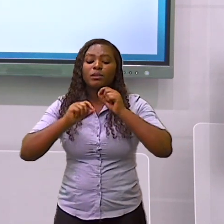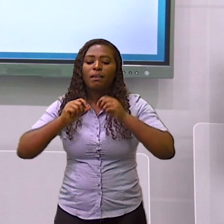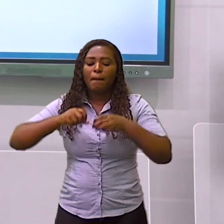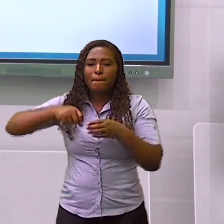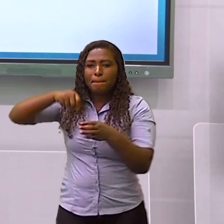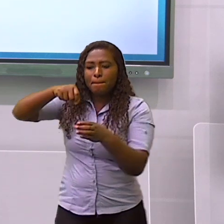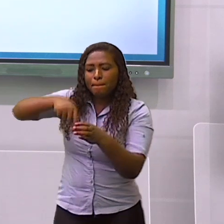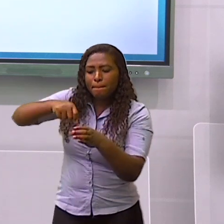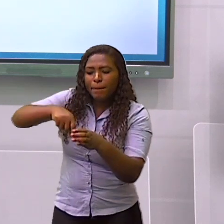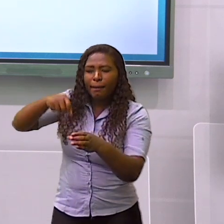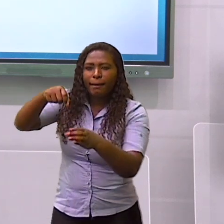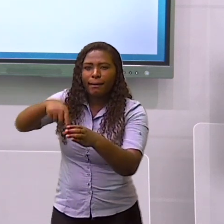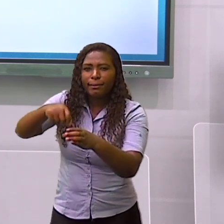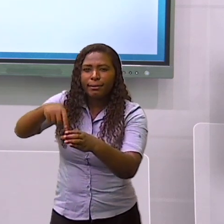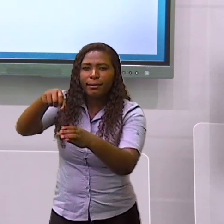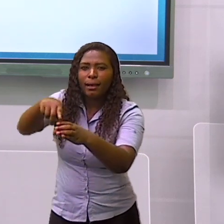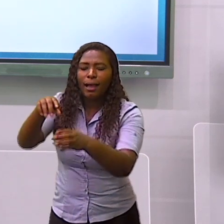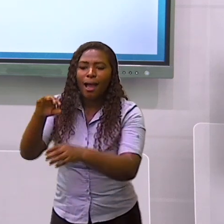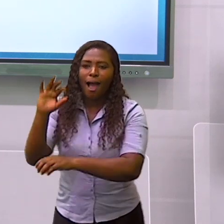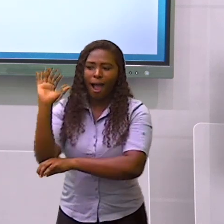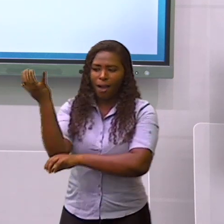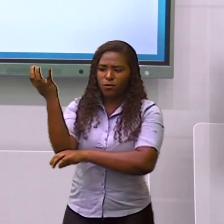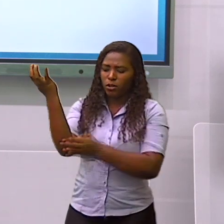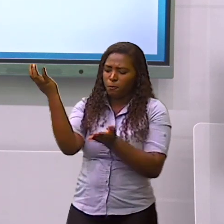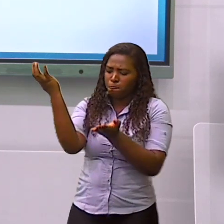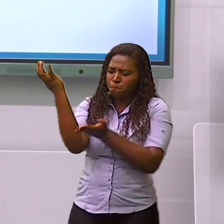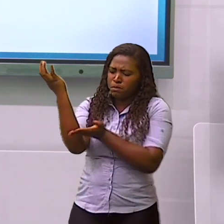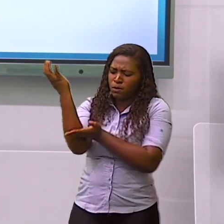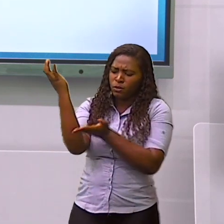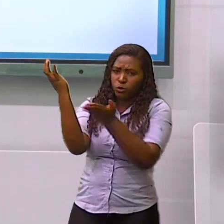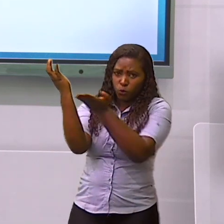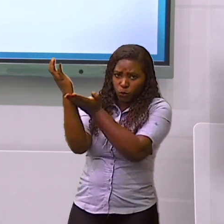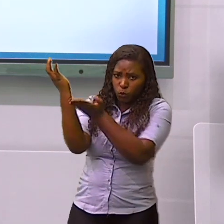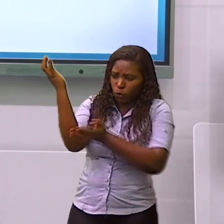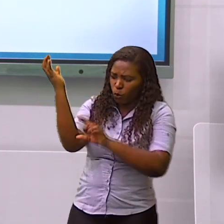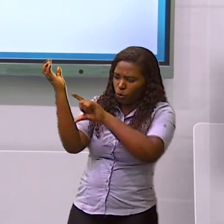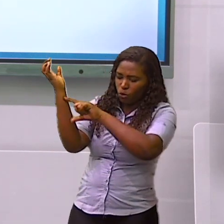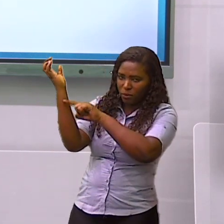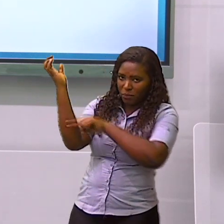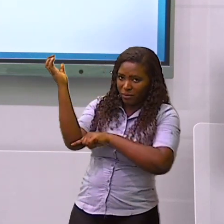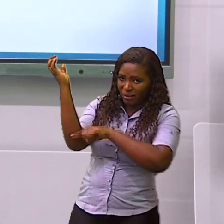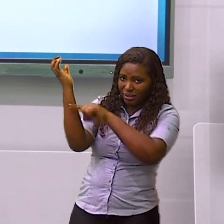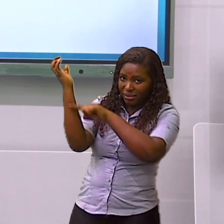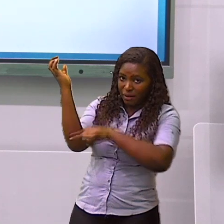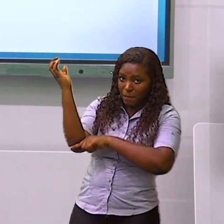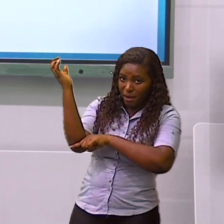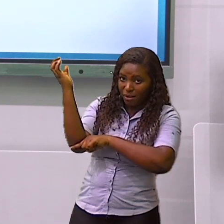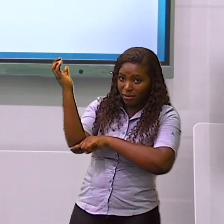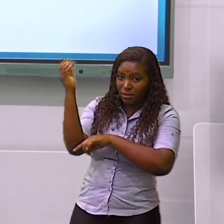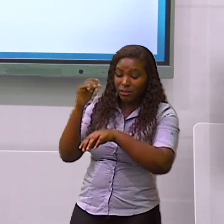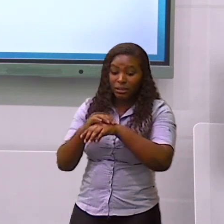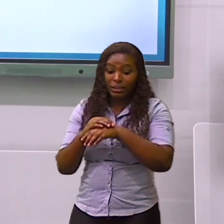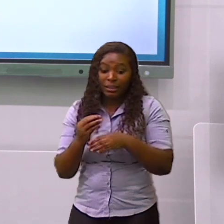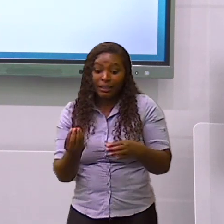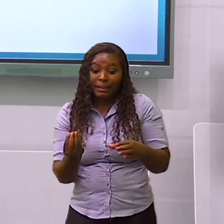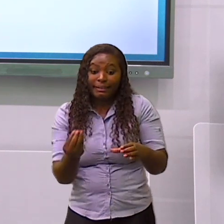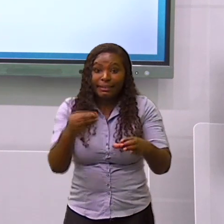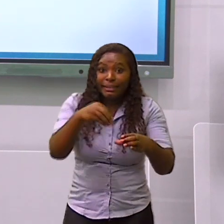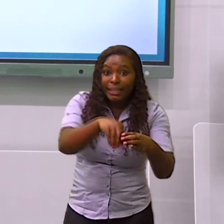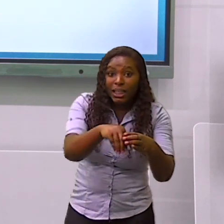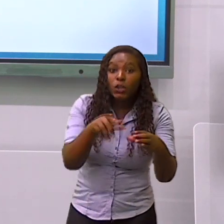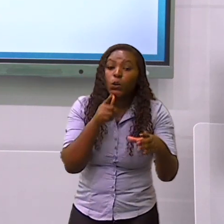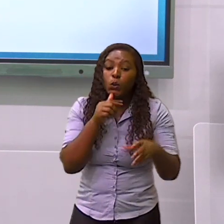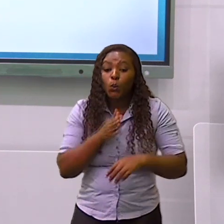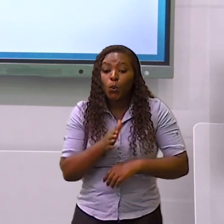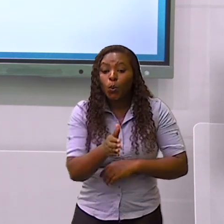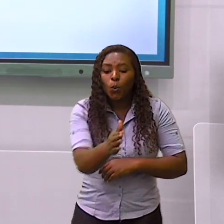rio. Então, qual que é a ação que acontece? Isso altera a velocidade e o volume da